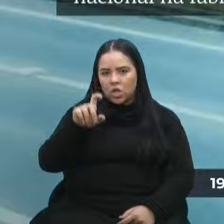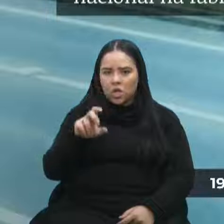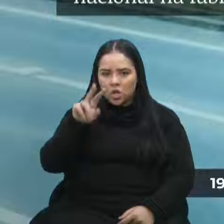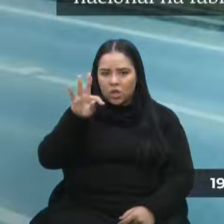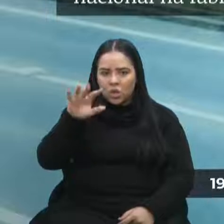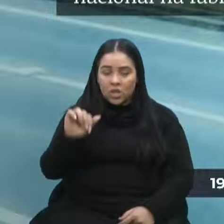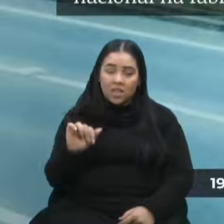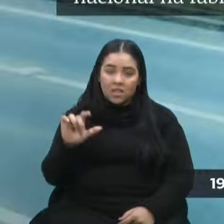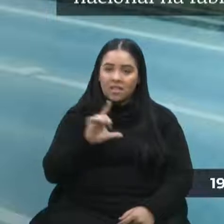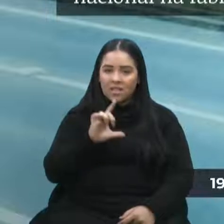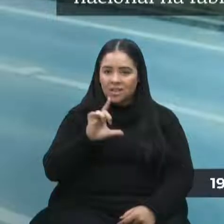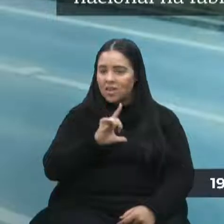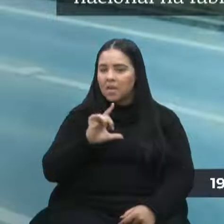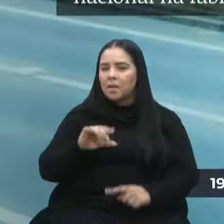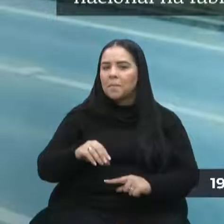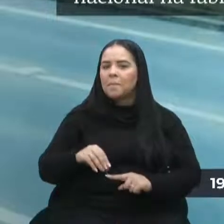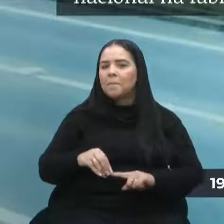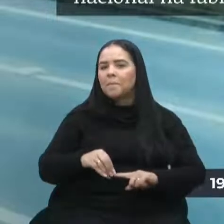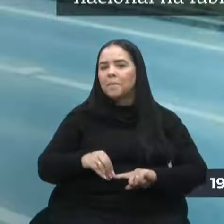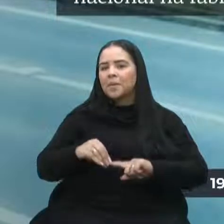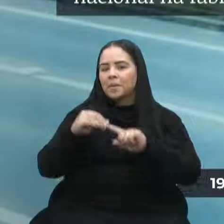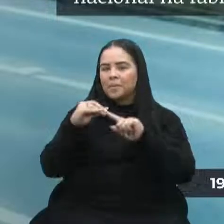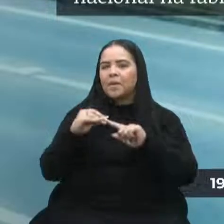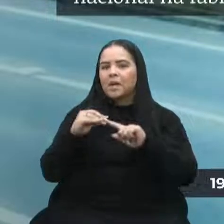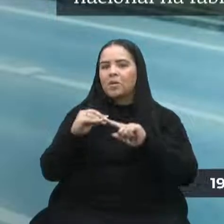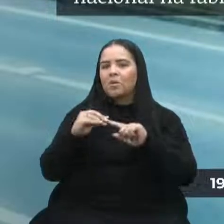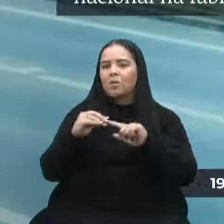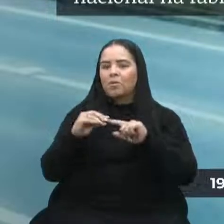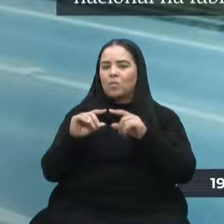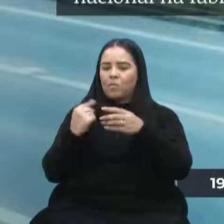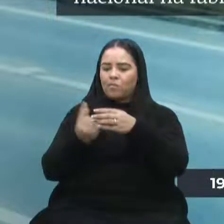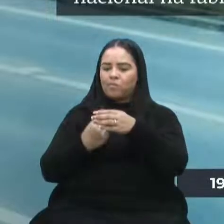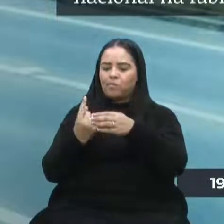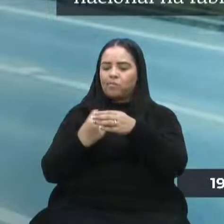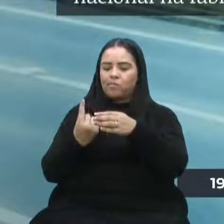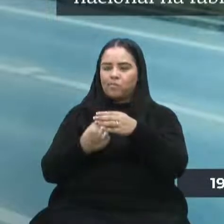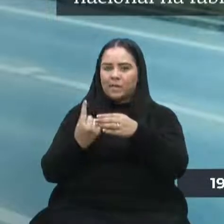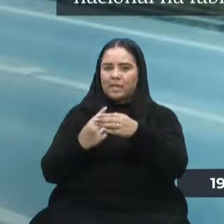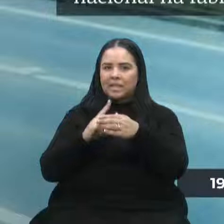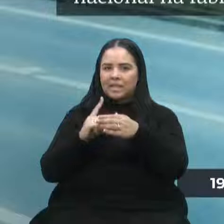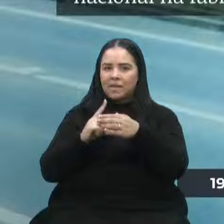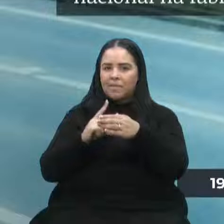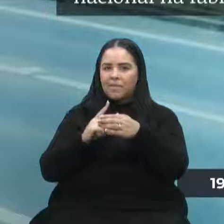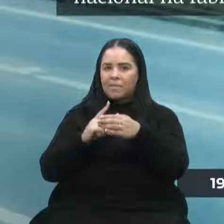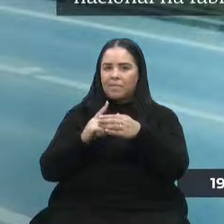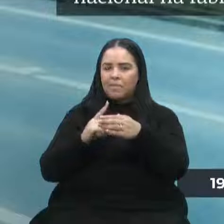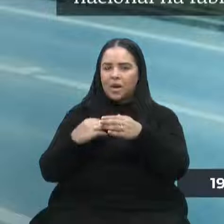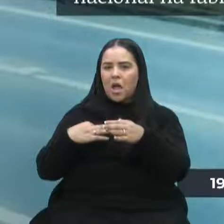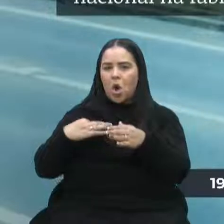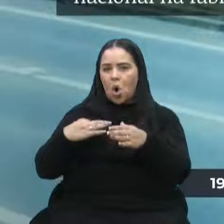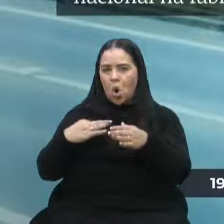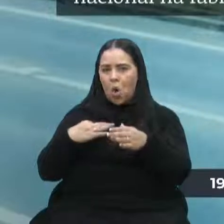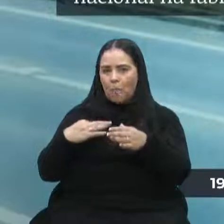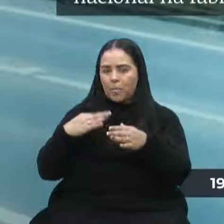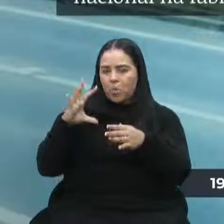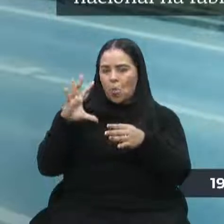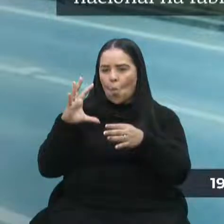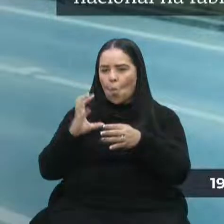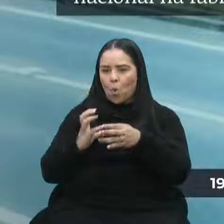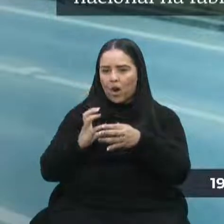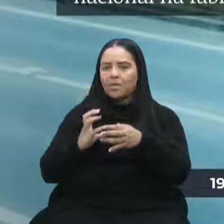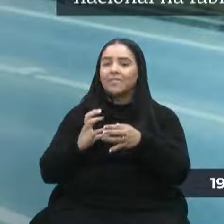ela tinha como carro-chefe as secadoras de roupa, aquelas que se botavam na parede, né? E